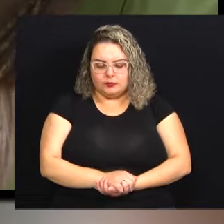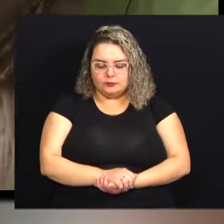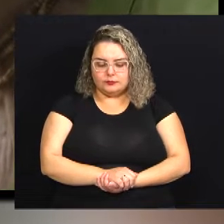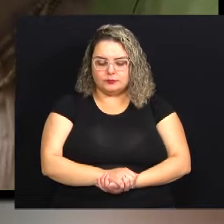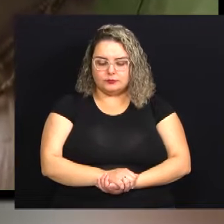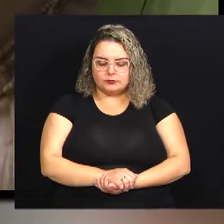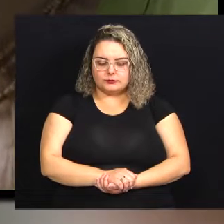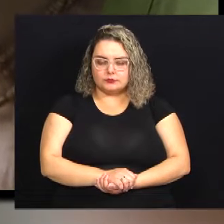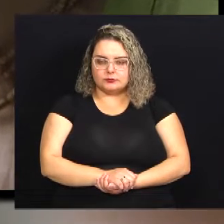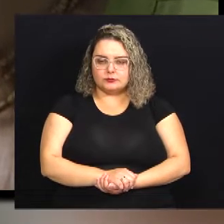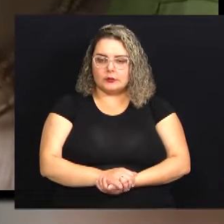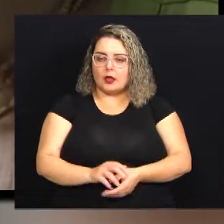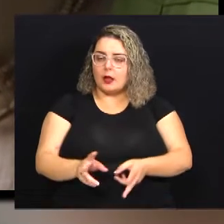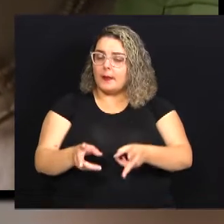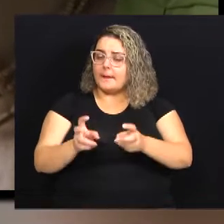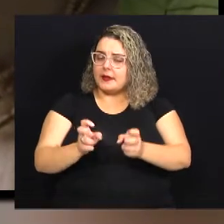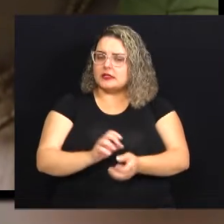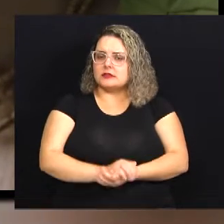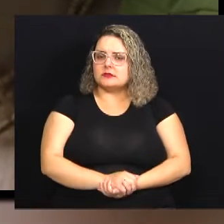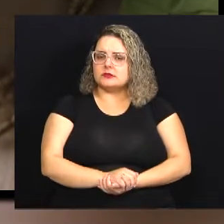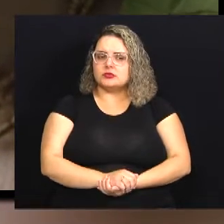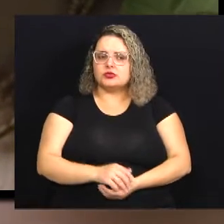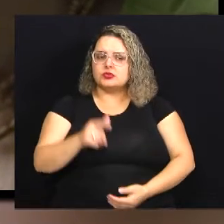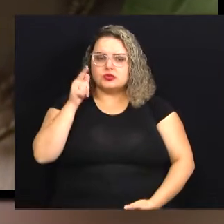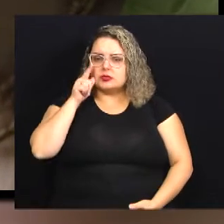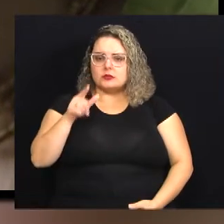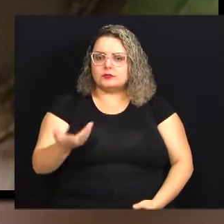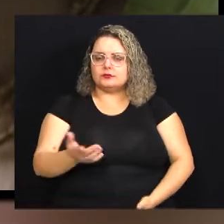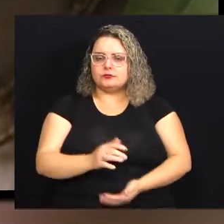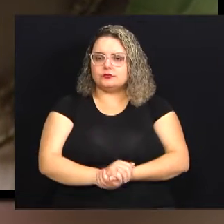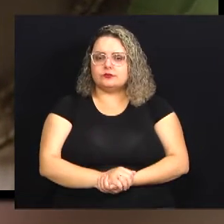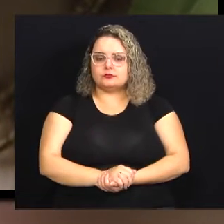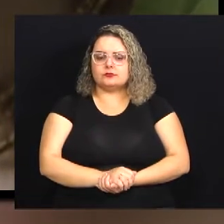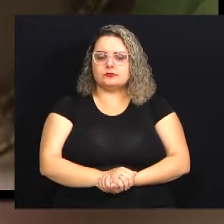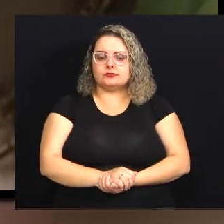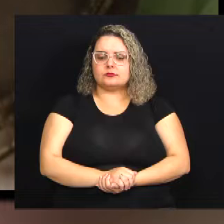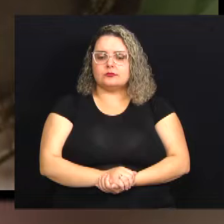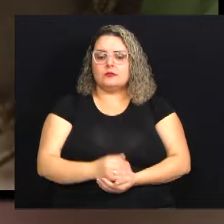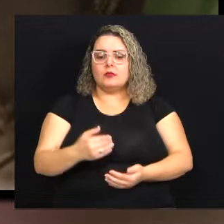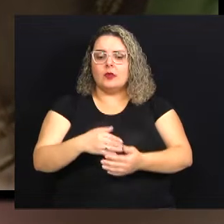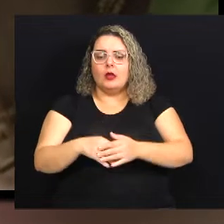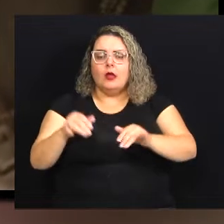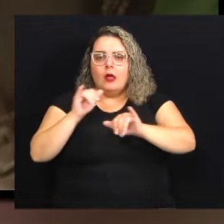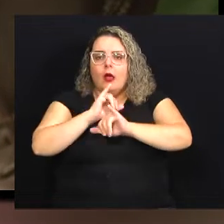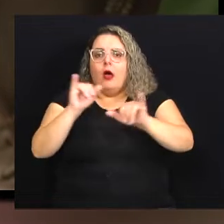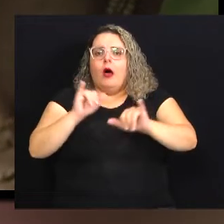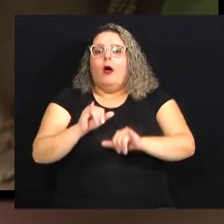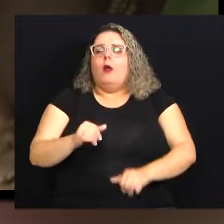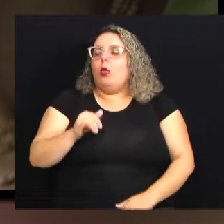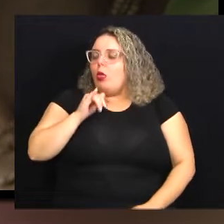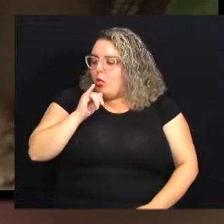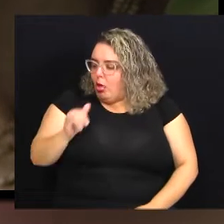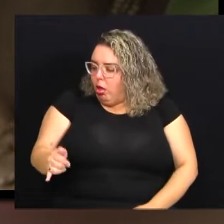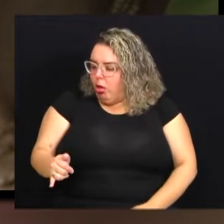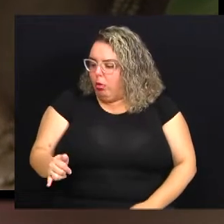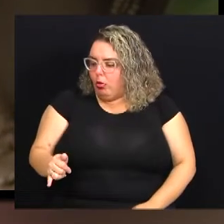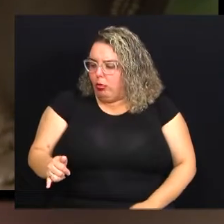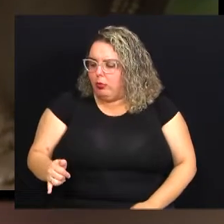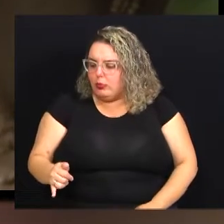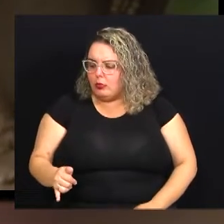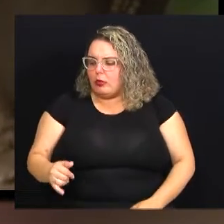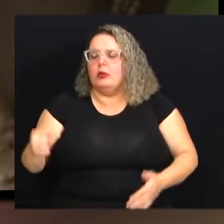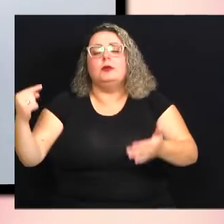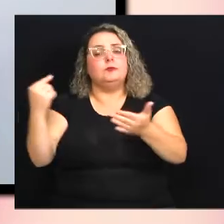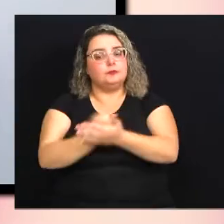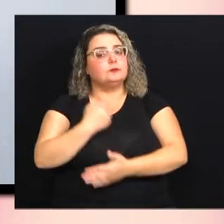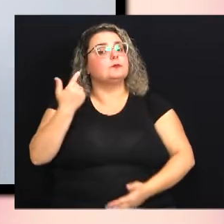você percebe que ela não consegue mais guardar recado, Você fala uma coisa para ela, daqui a pouco ela pergunta, ela